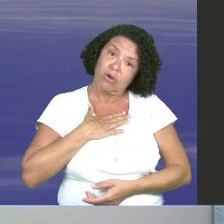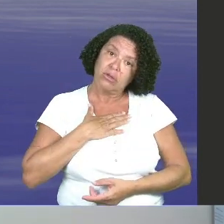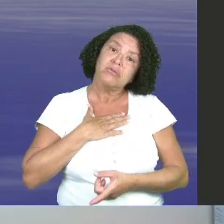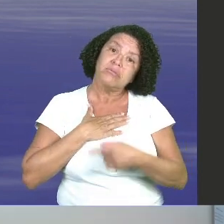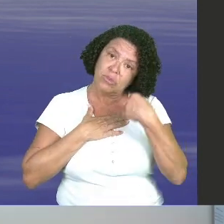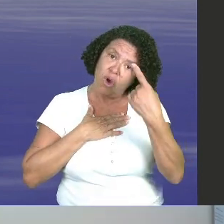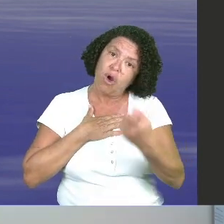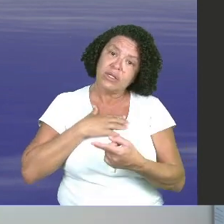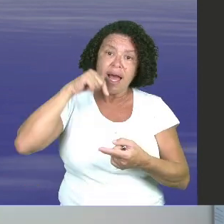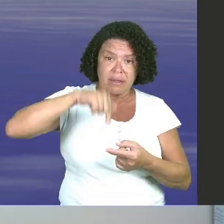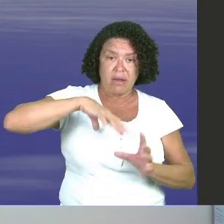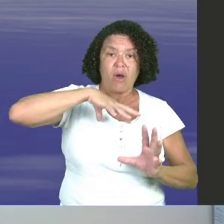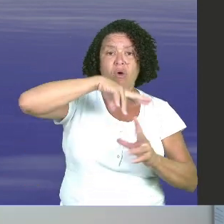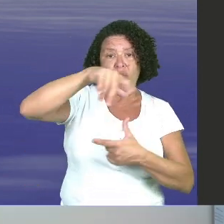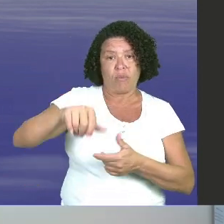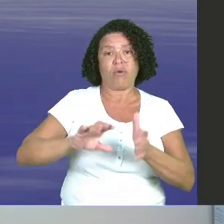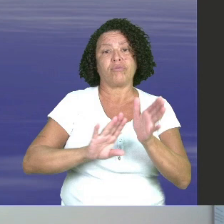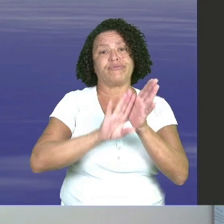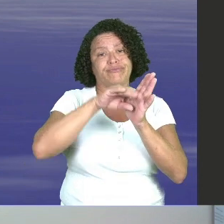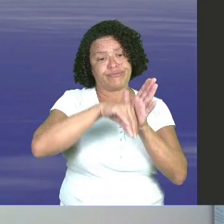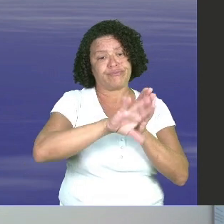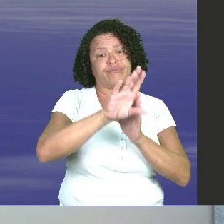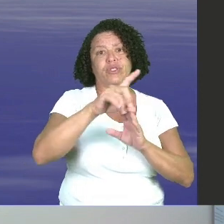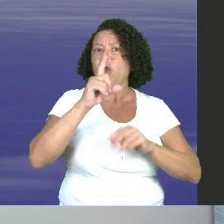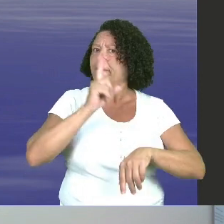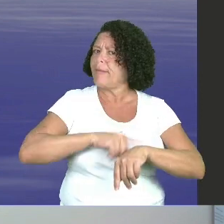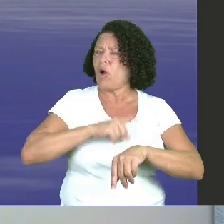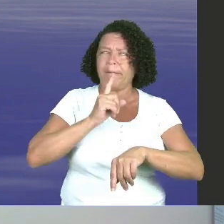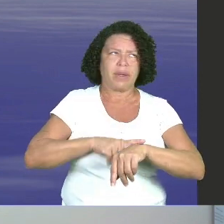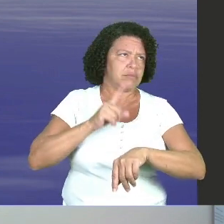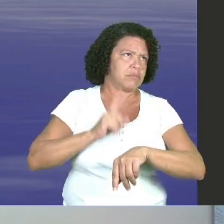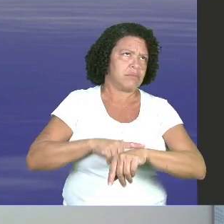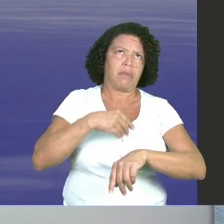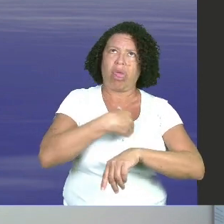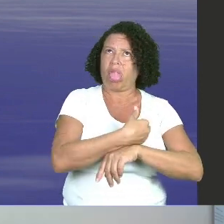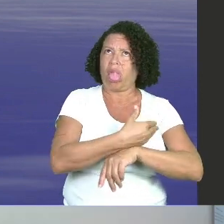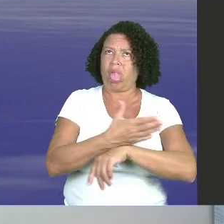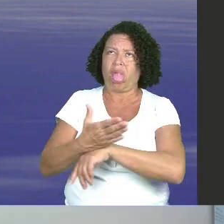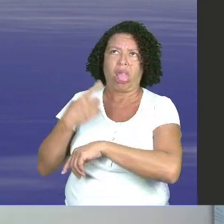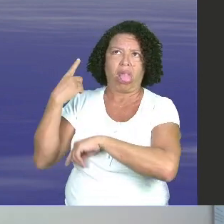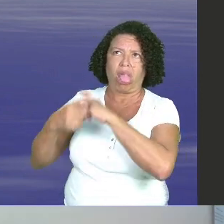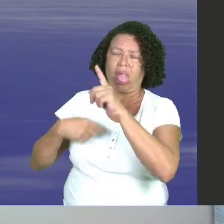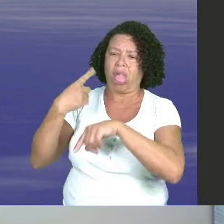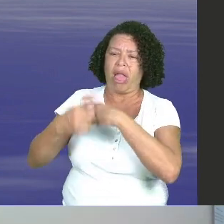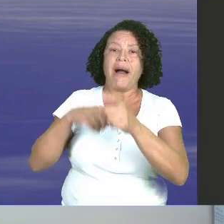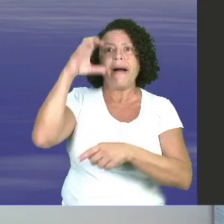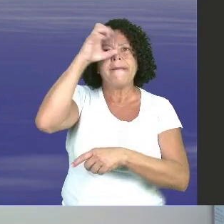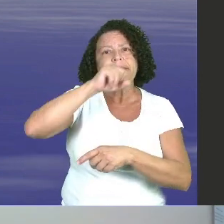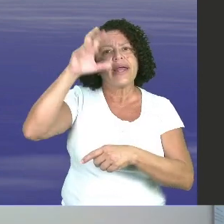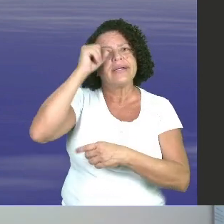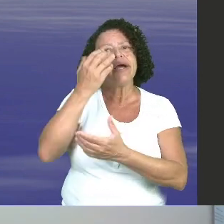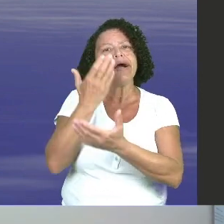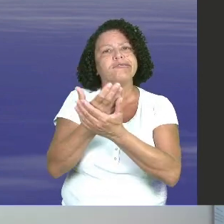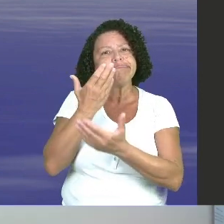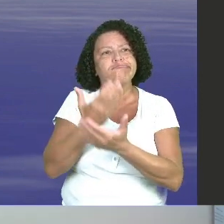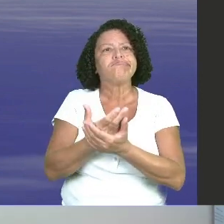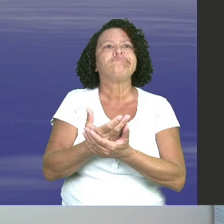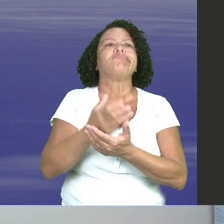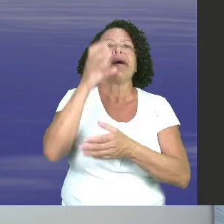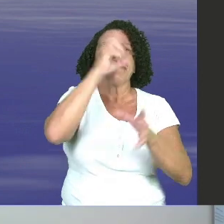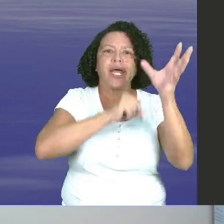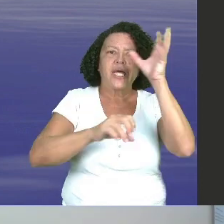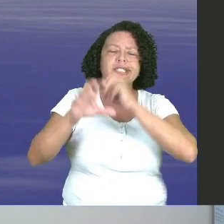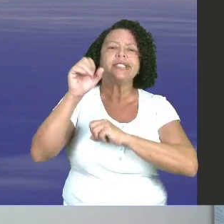e expiações, que nós a todo momento estamos provando se aprendemos as lições e expiando pelos